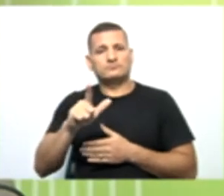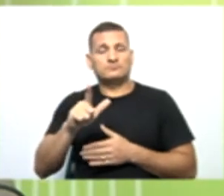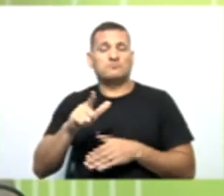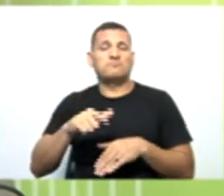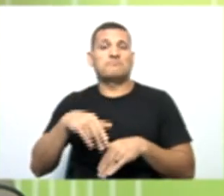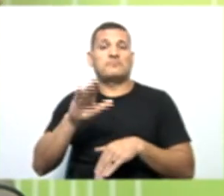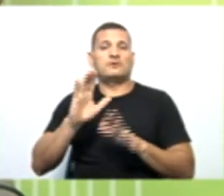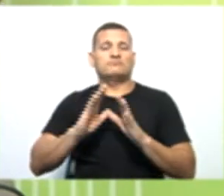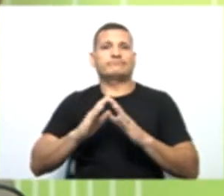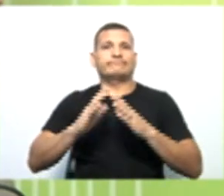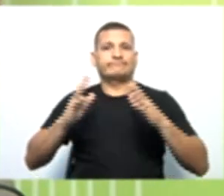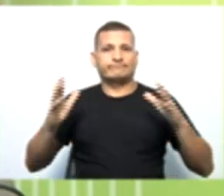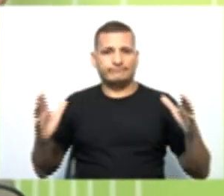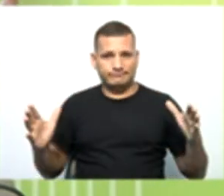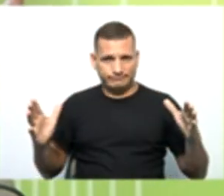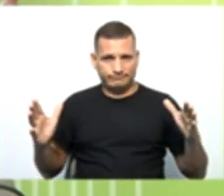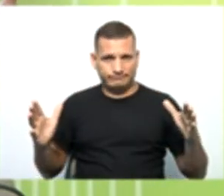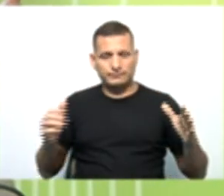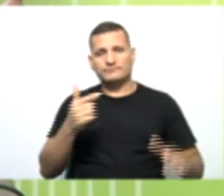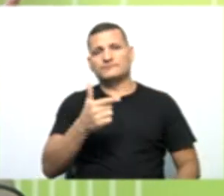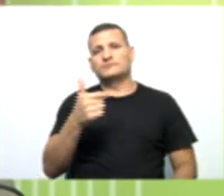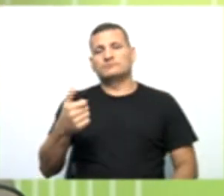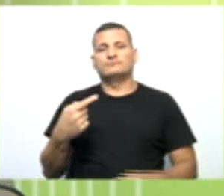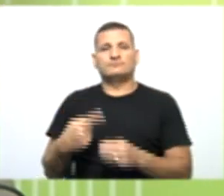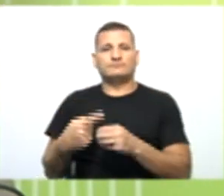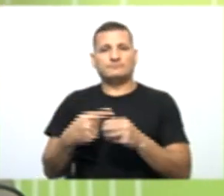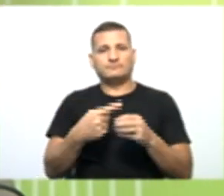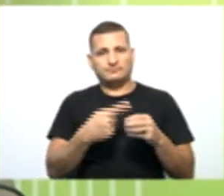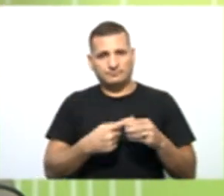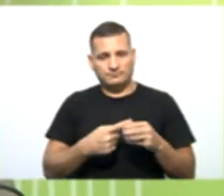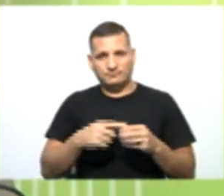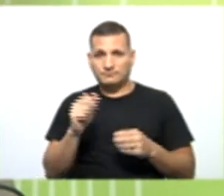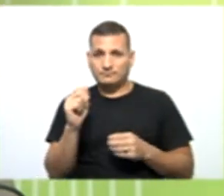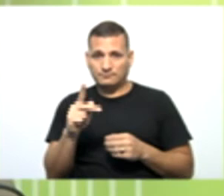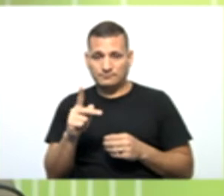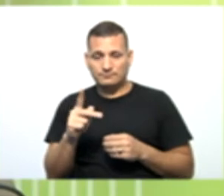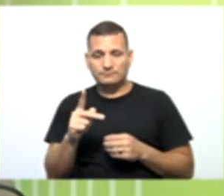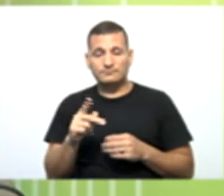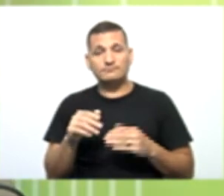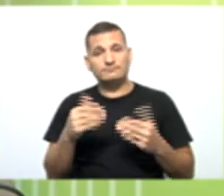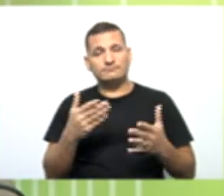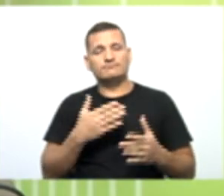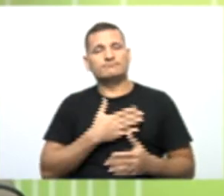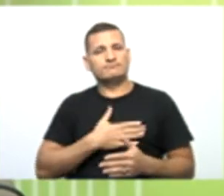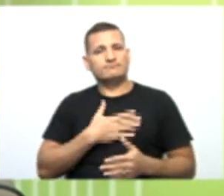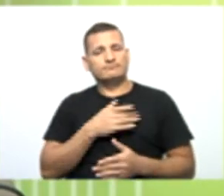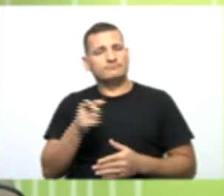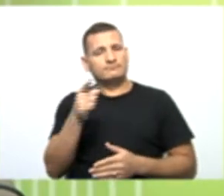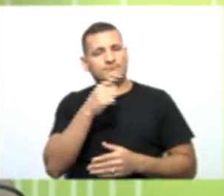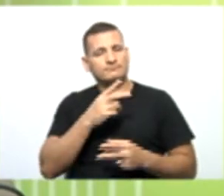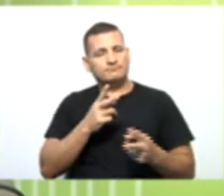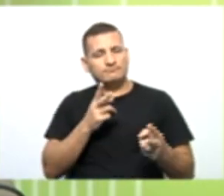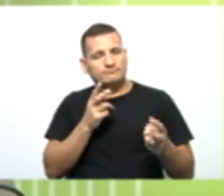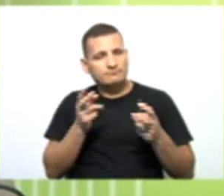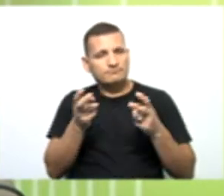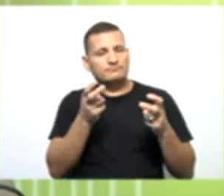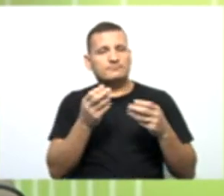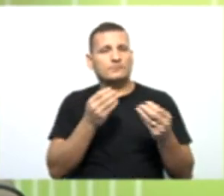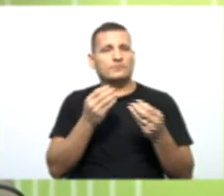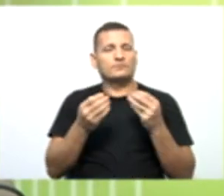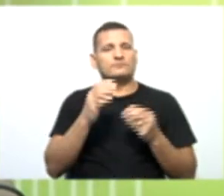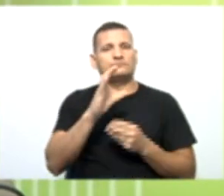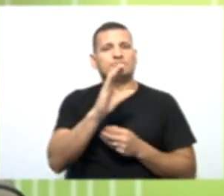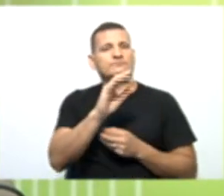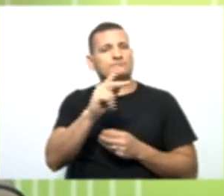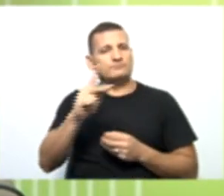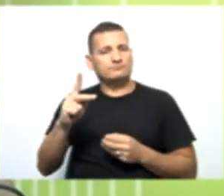mais amplo, de 21 municípios. Ok? Então, eu gostaria que vocês percebessem como a